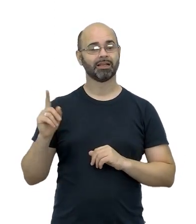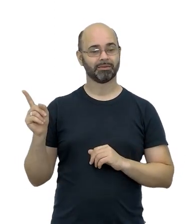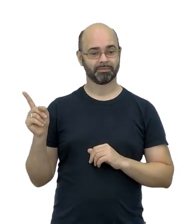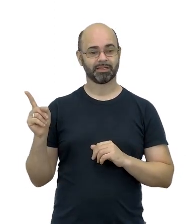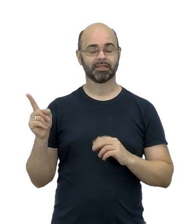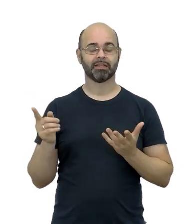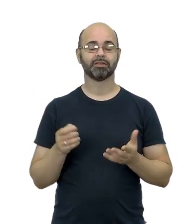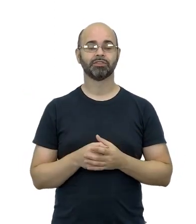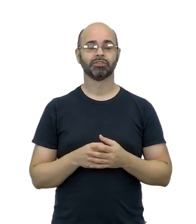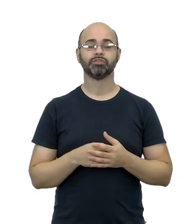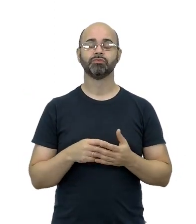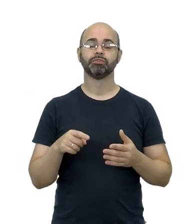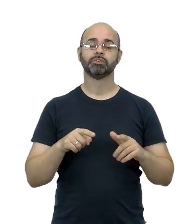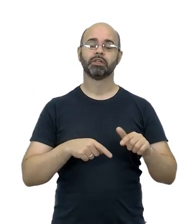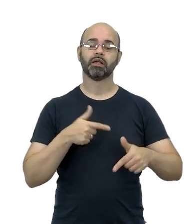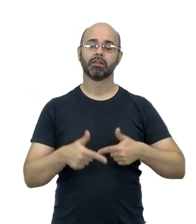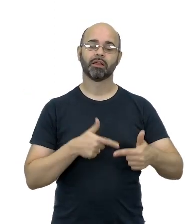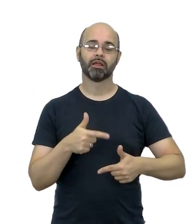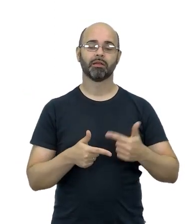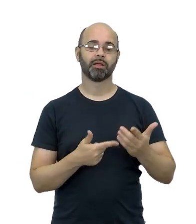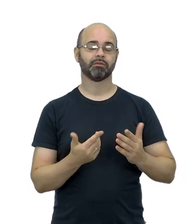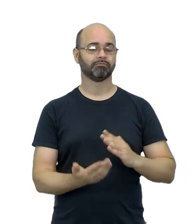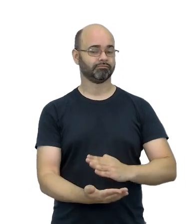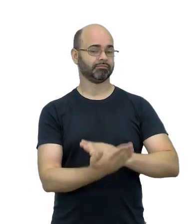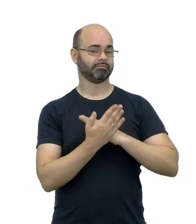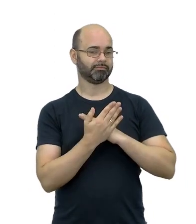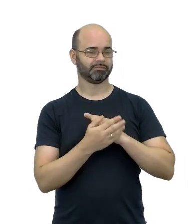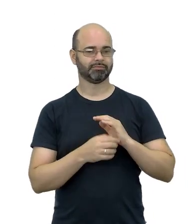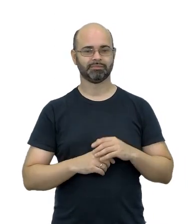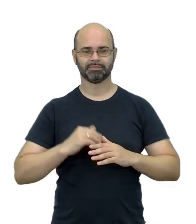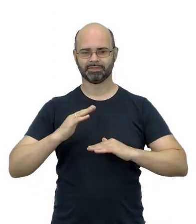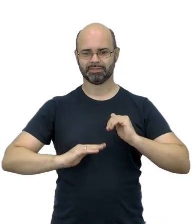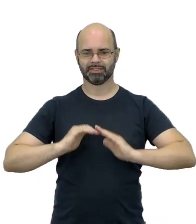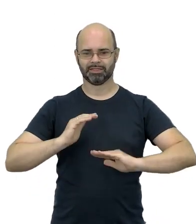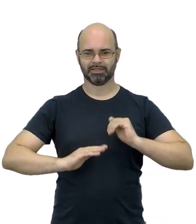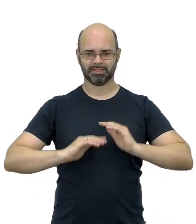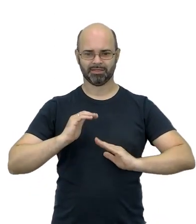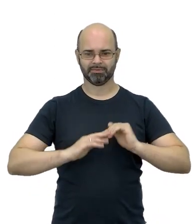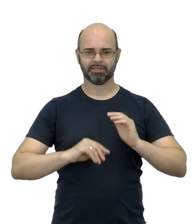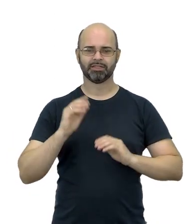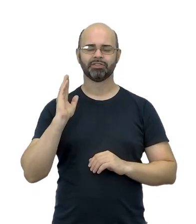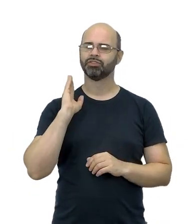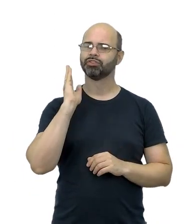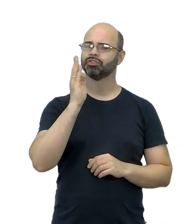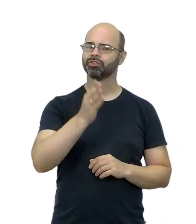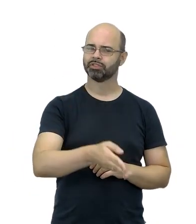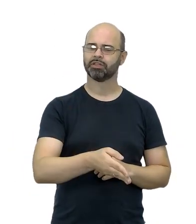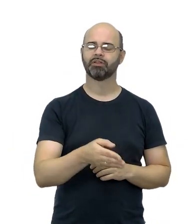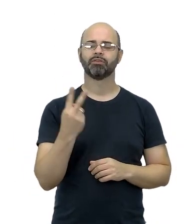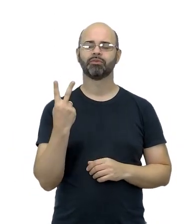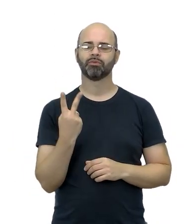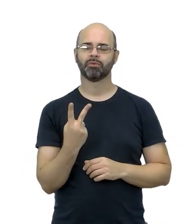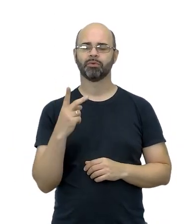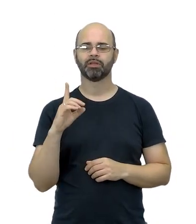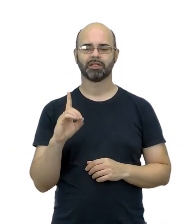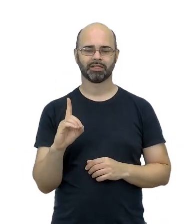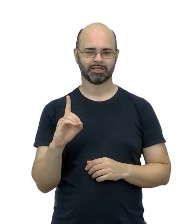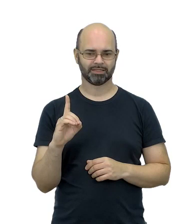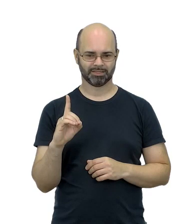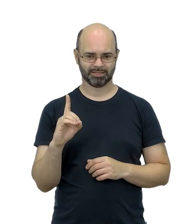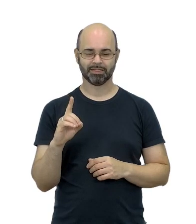trabalho. Nós escolhemos algumas habilidades que tratam diretamente dessas figuras bidimensionais, ou seja, as